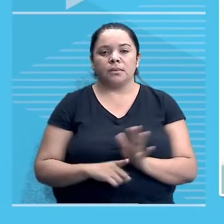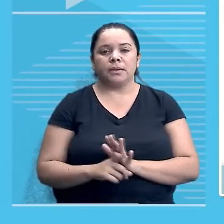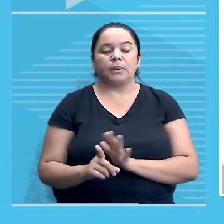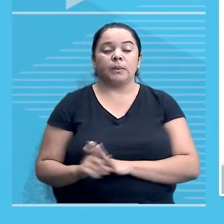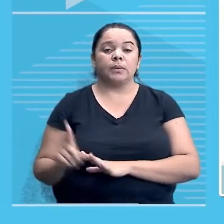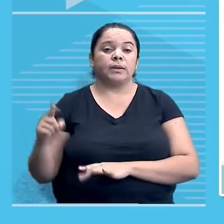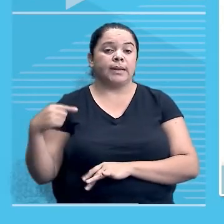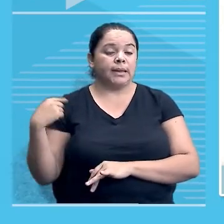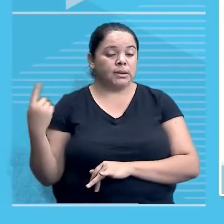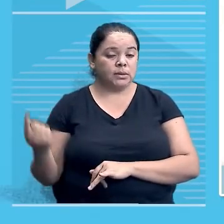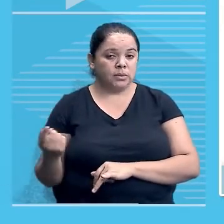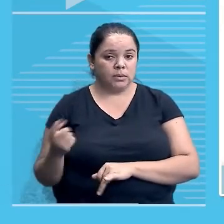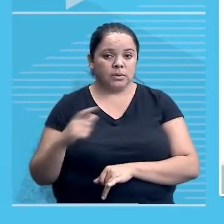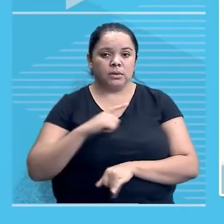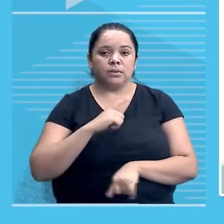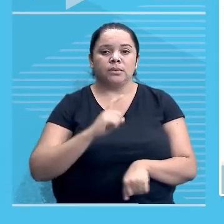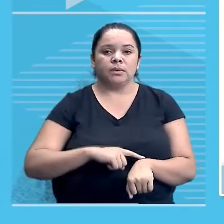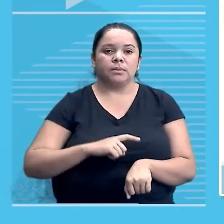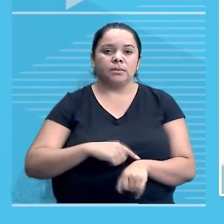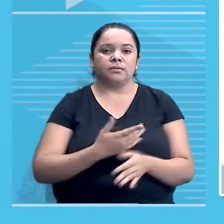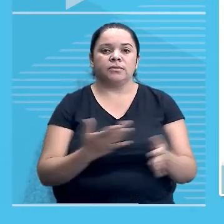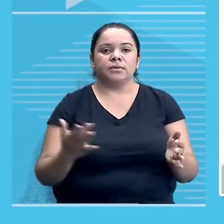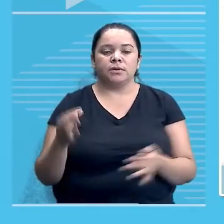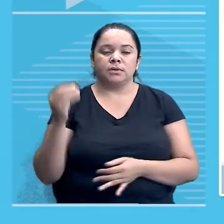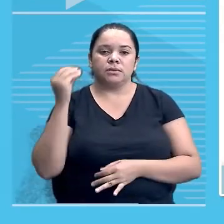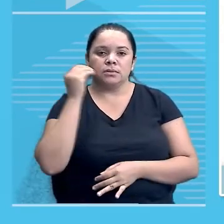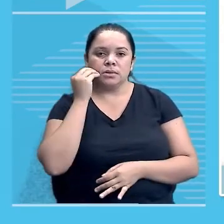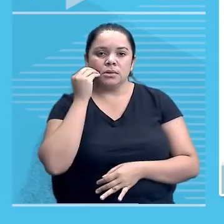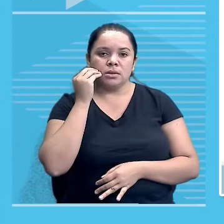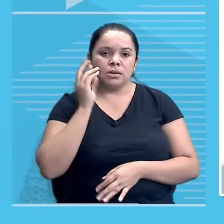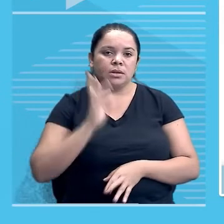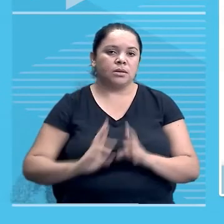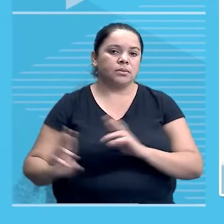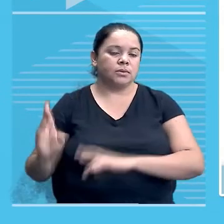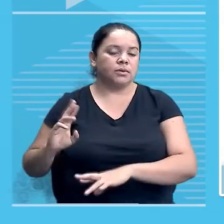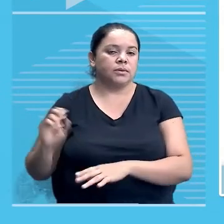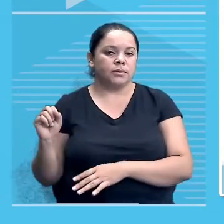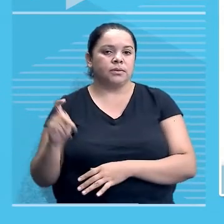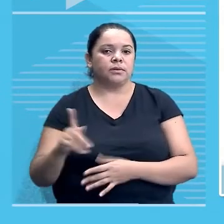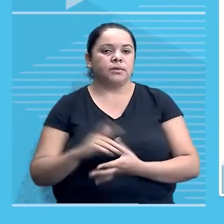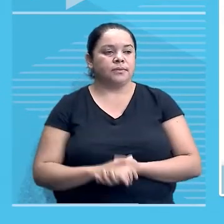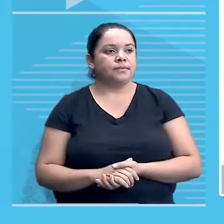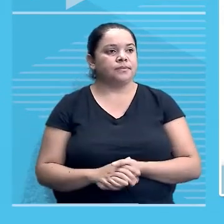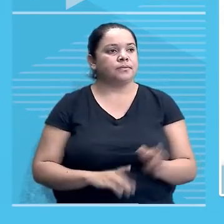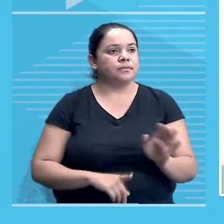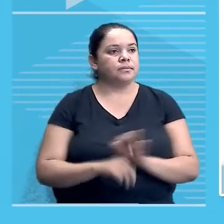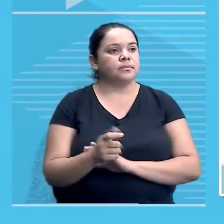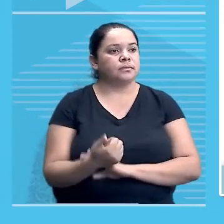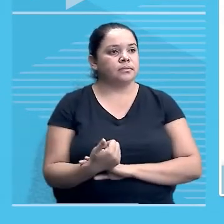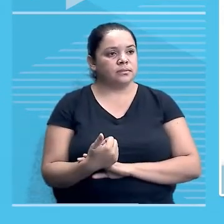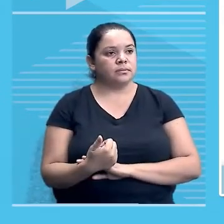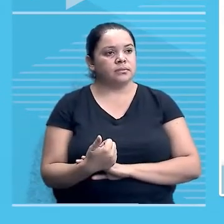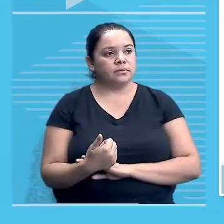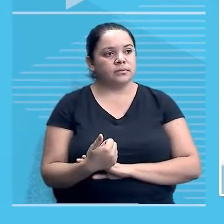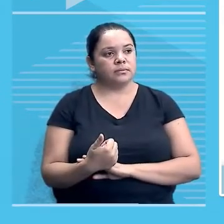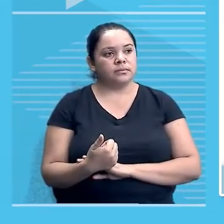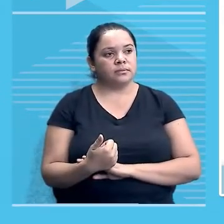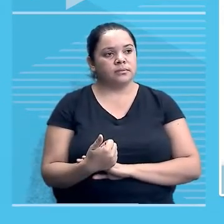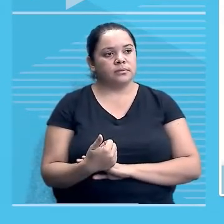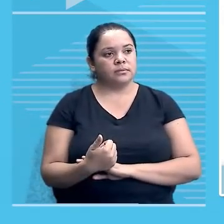para vocês tentarem fazer, tá? Então vamos lá, primeira questãozinha sobre capacidade